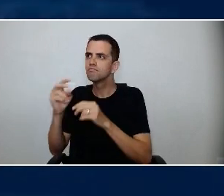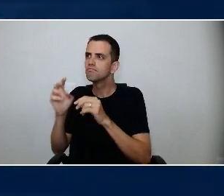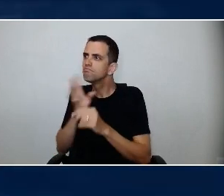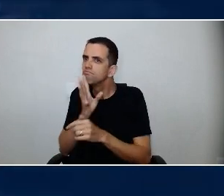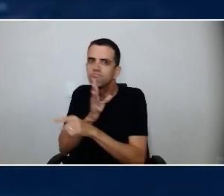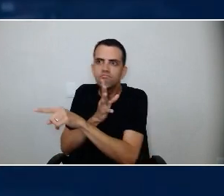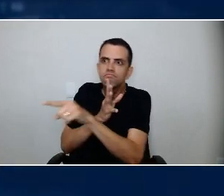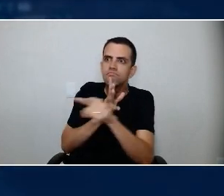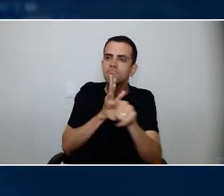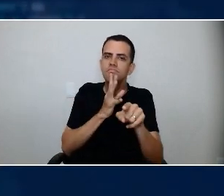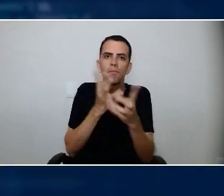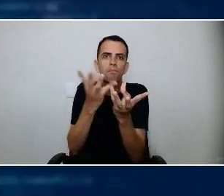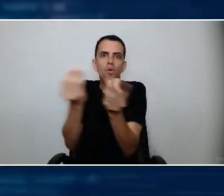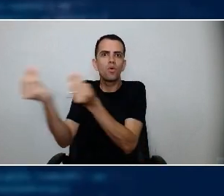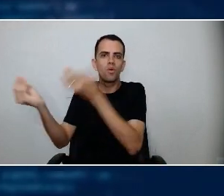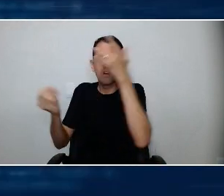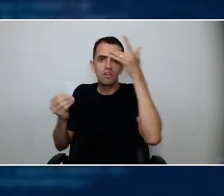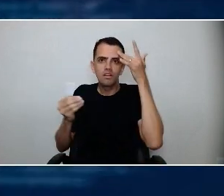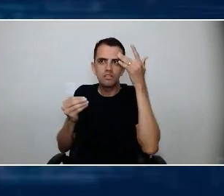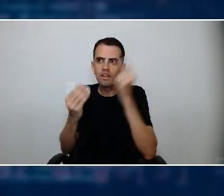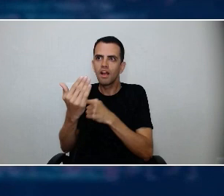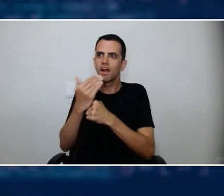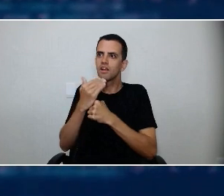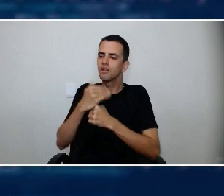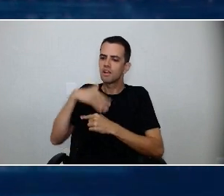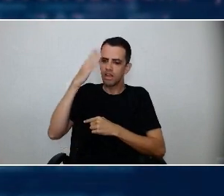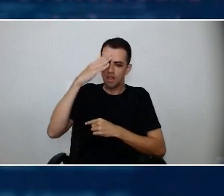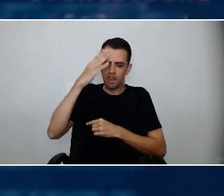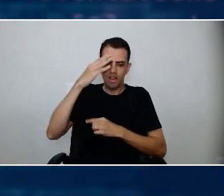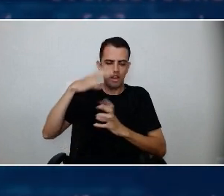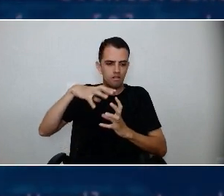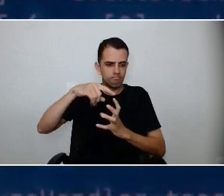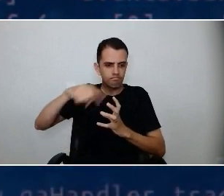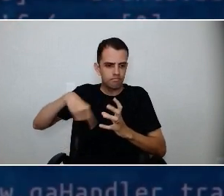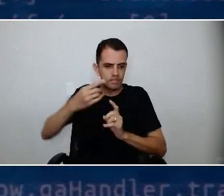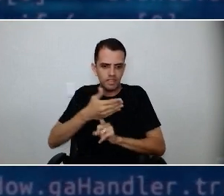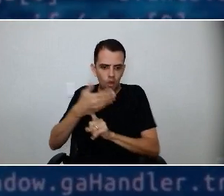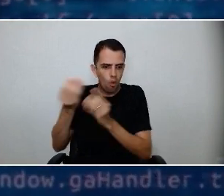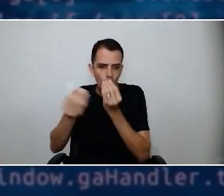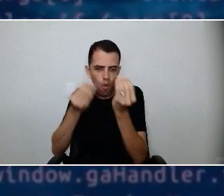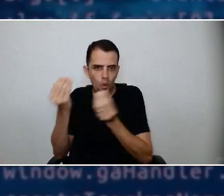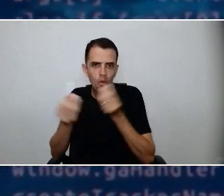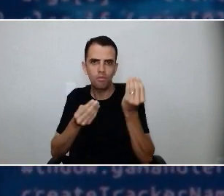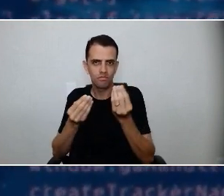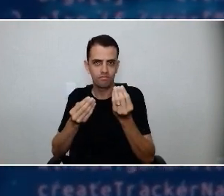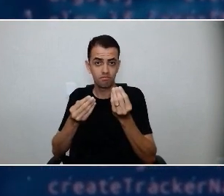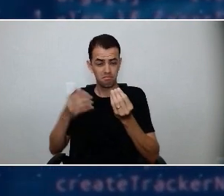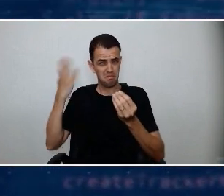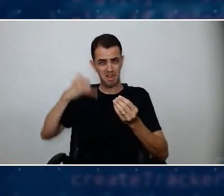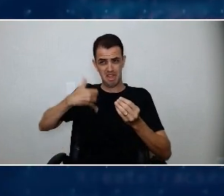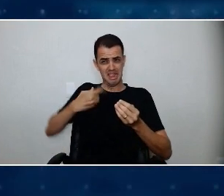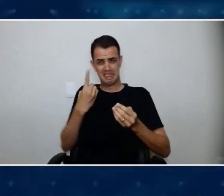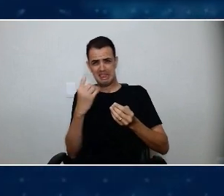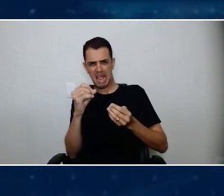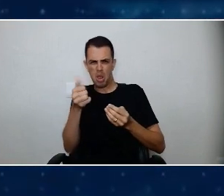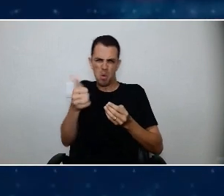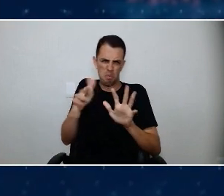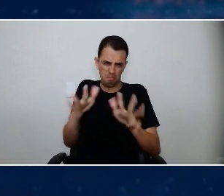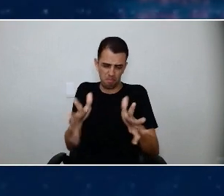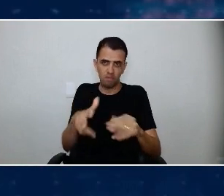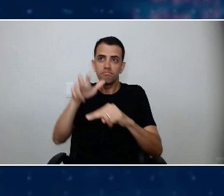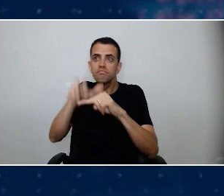mundo inclusive fiz a minha primeira palestra acho que eu tinha uns 10 11 anos por aí comecei muito cedo e me